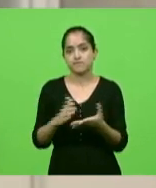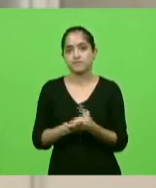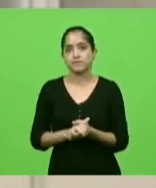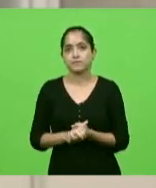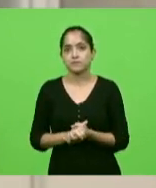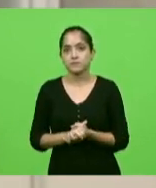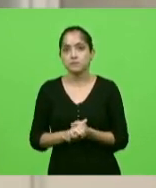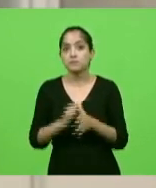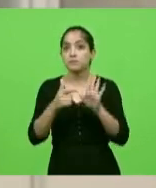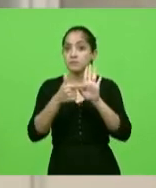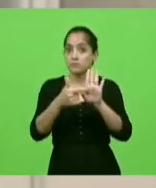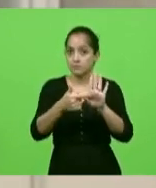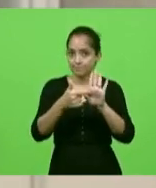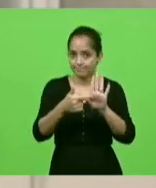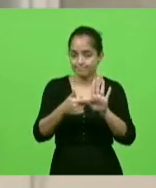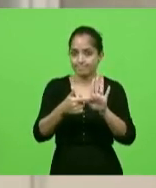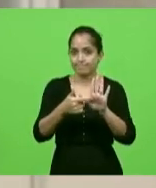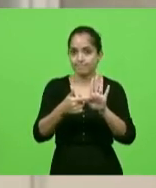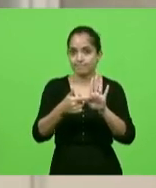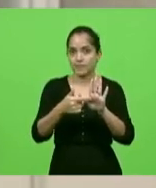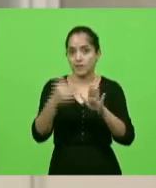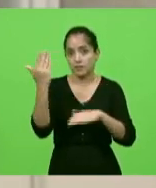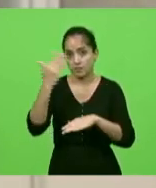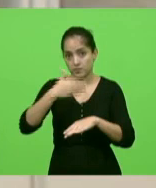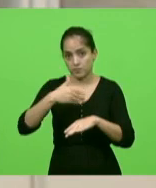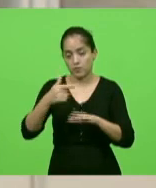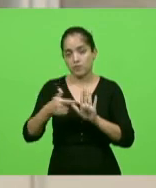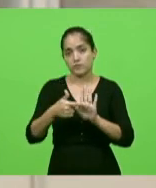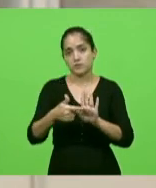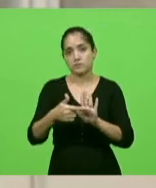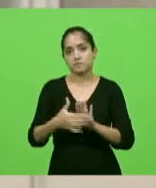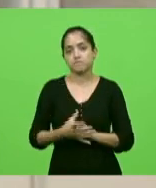fartamente demonstrado nos autos